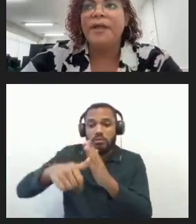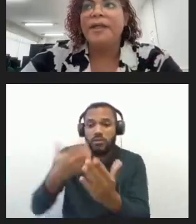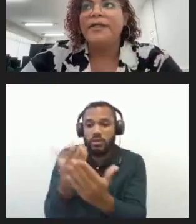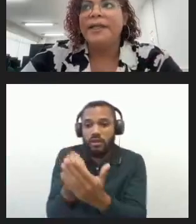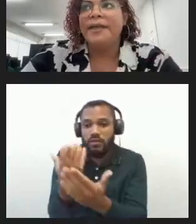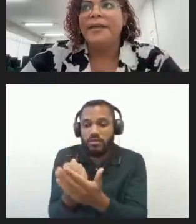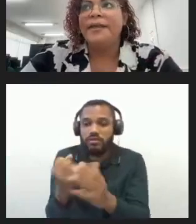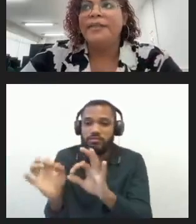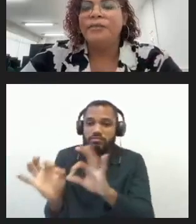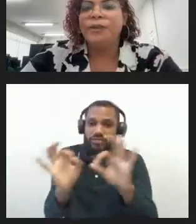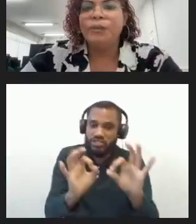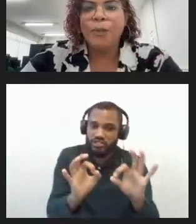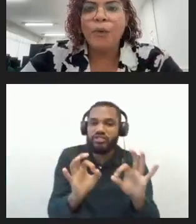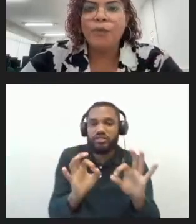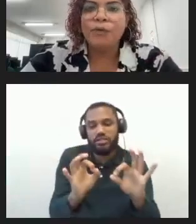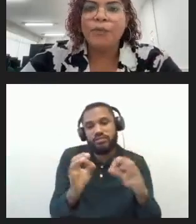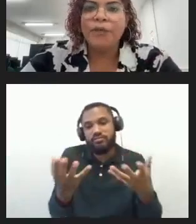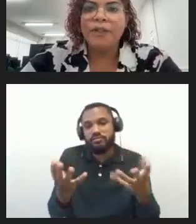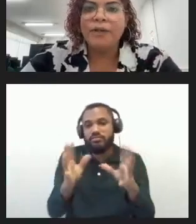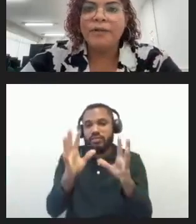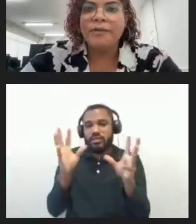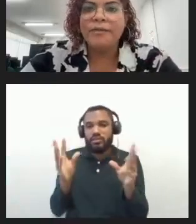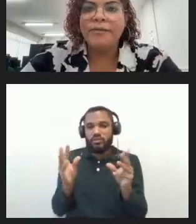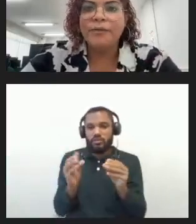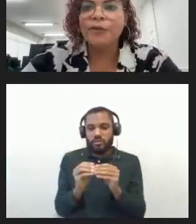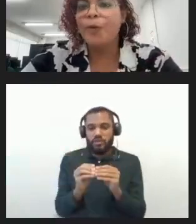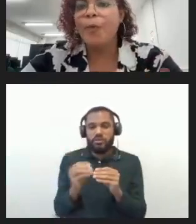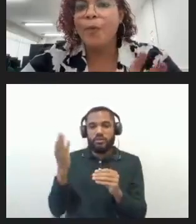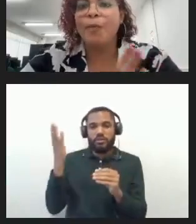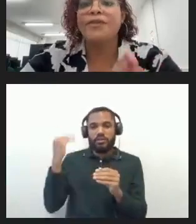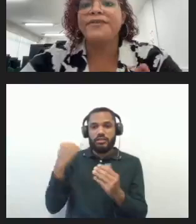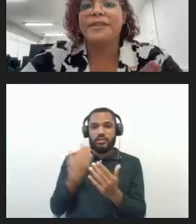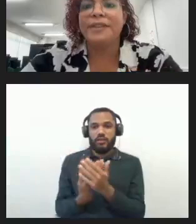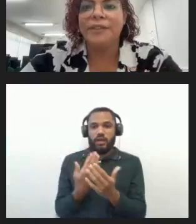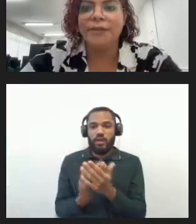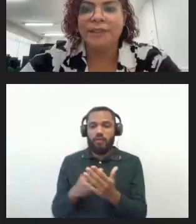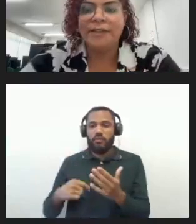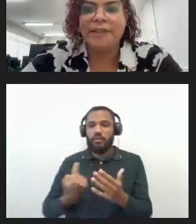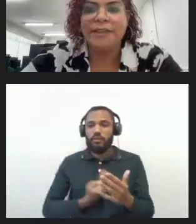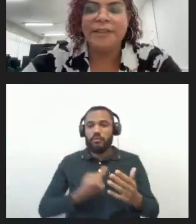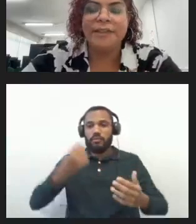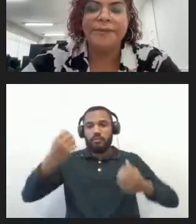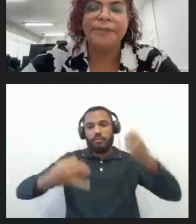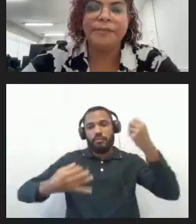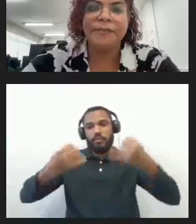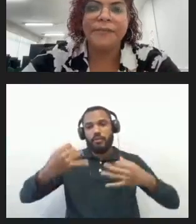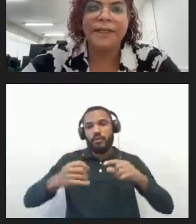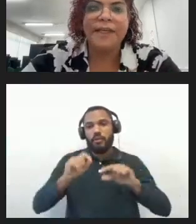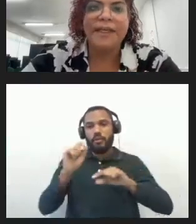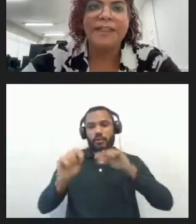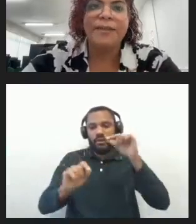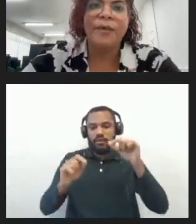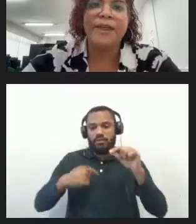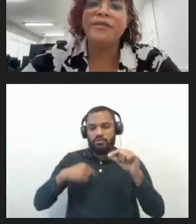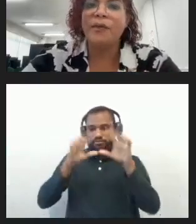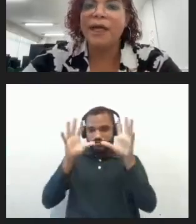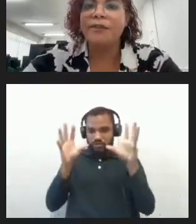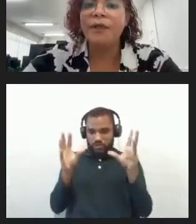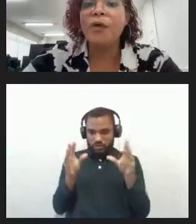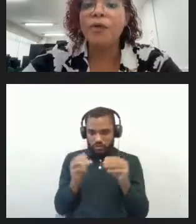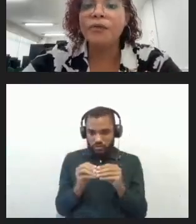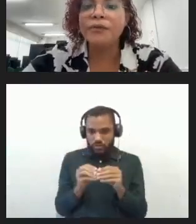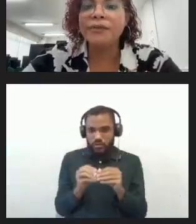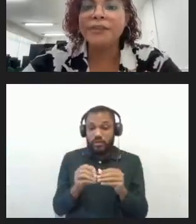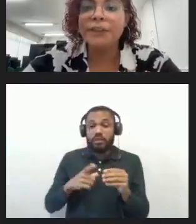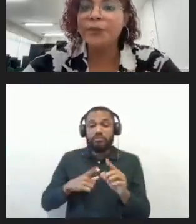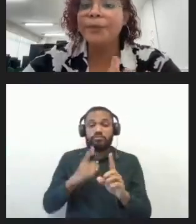Então, resumindo um pouco sobre o que nós nos propomos a fazer durante este momento, são